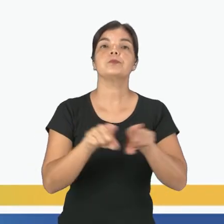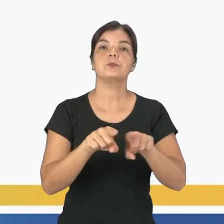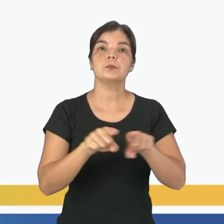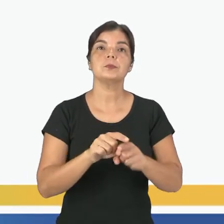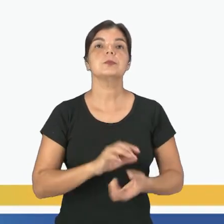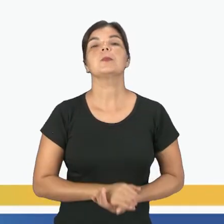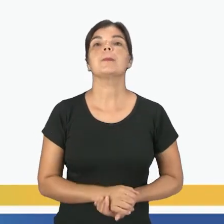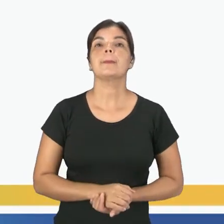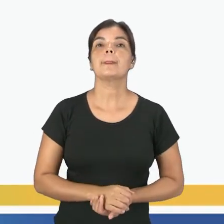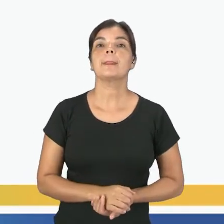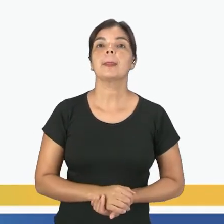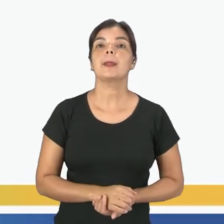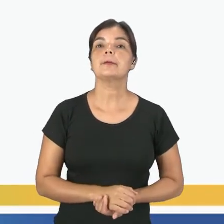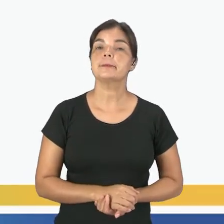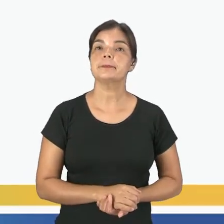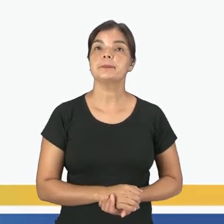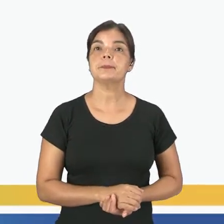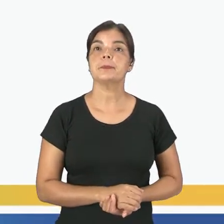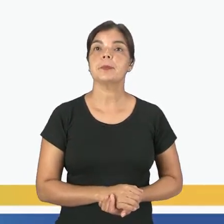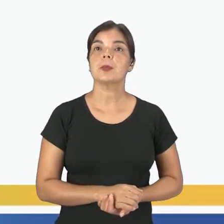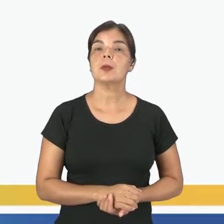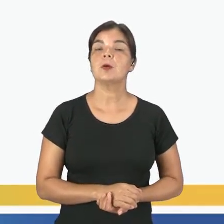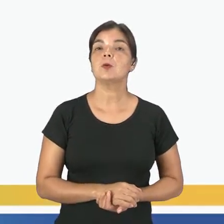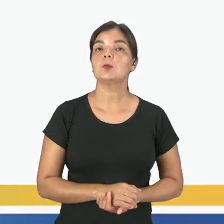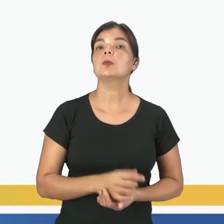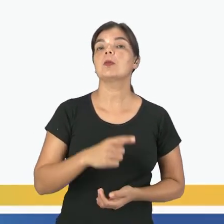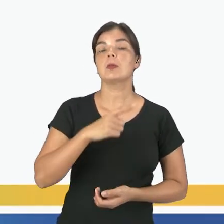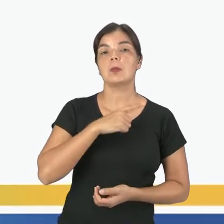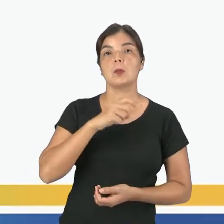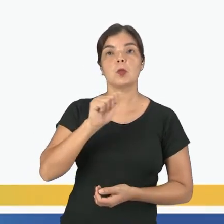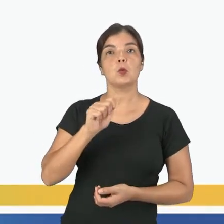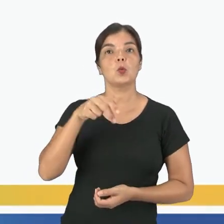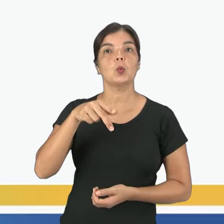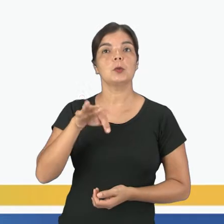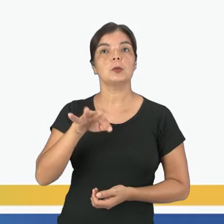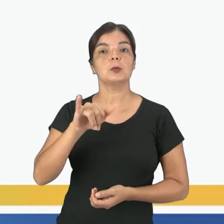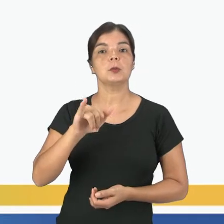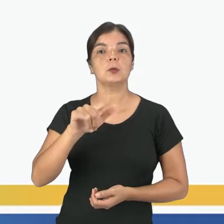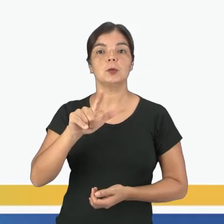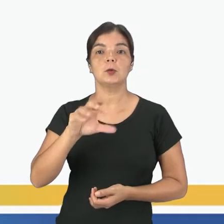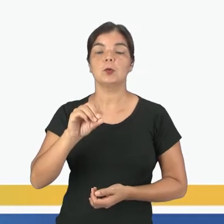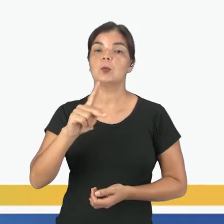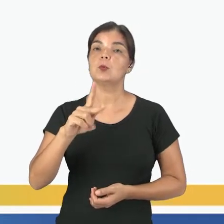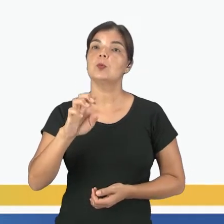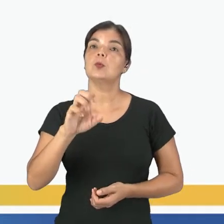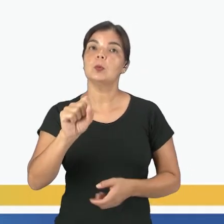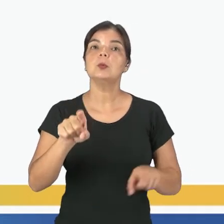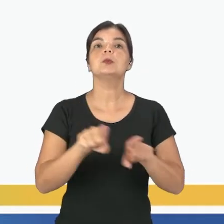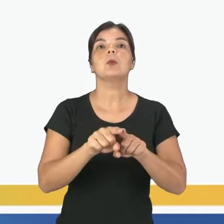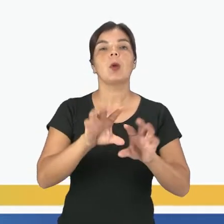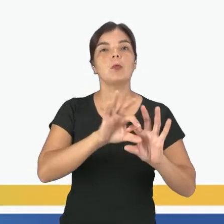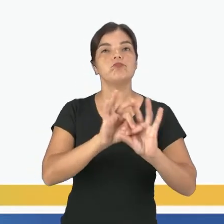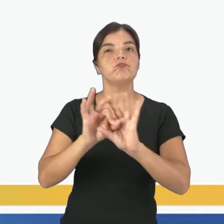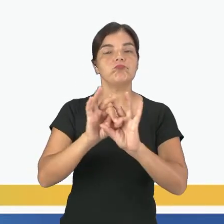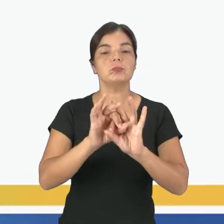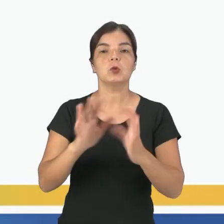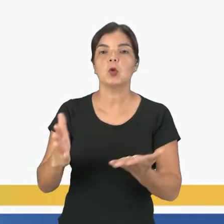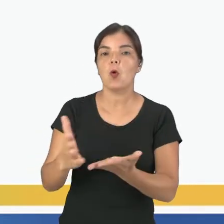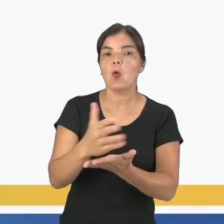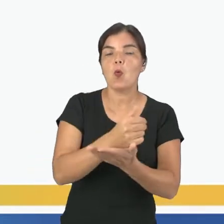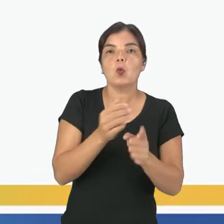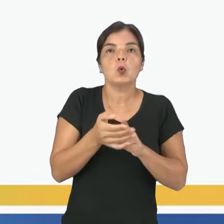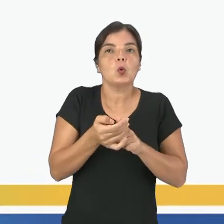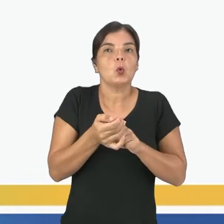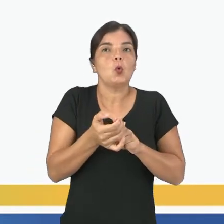tribo Baolé da Costa do Marfim. Nós temos também a máscara do antílope, que está associada à